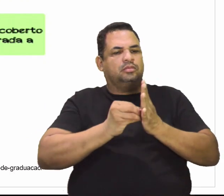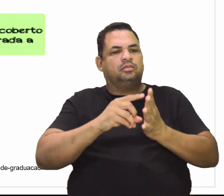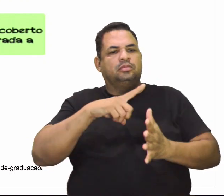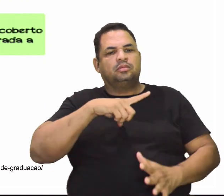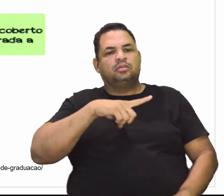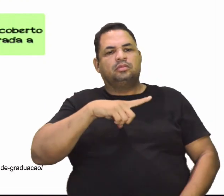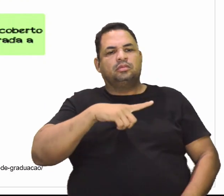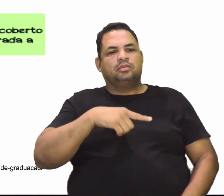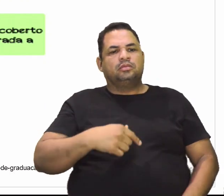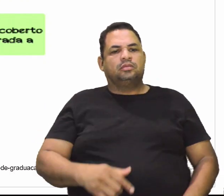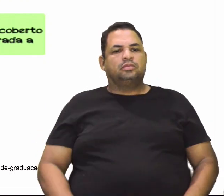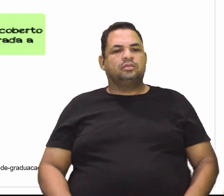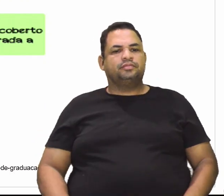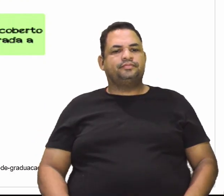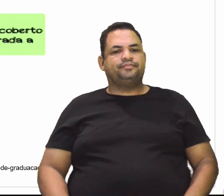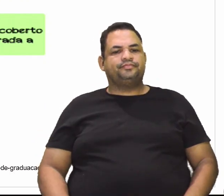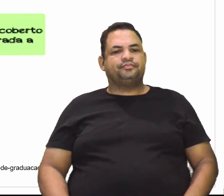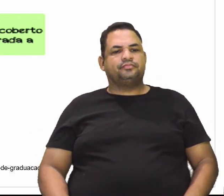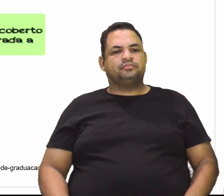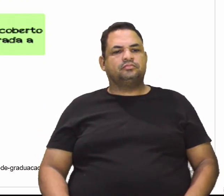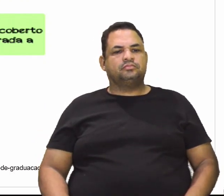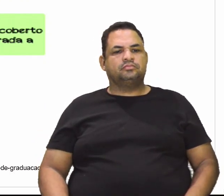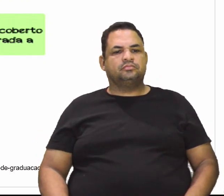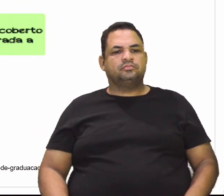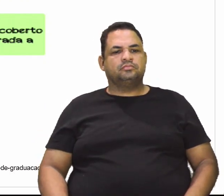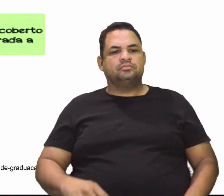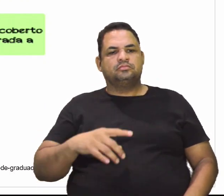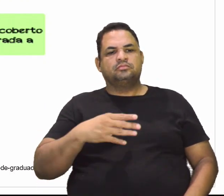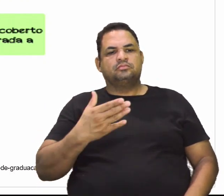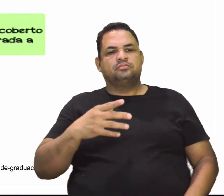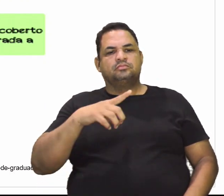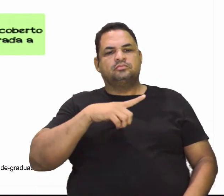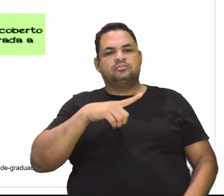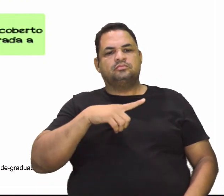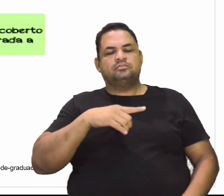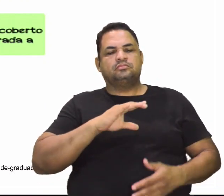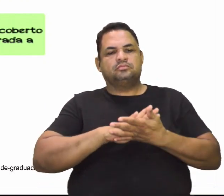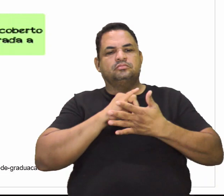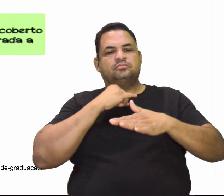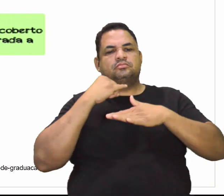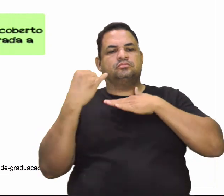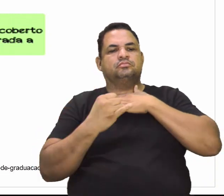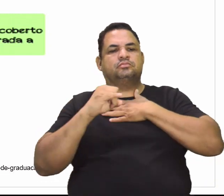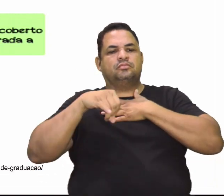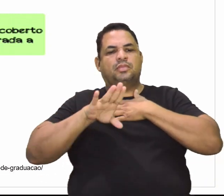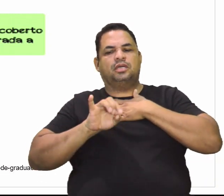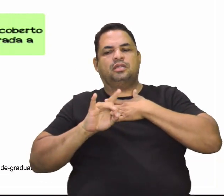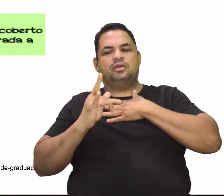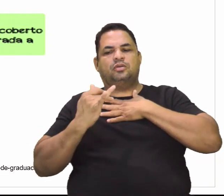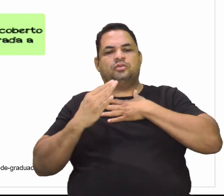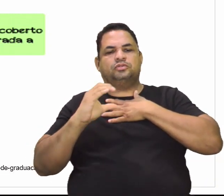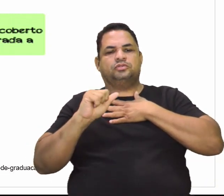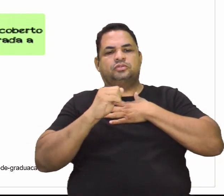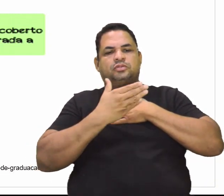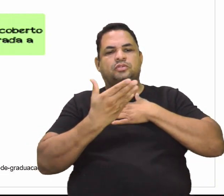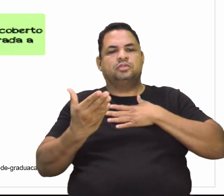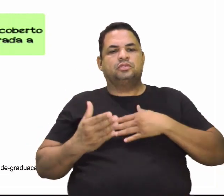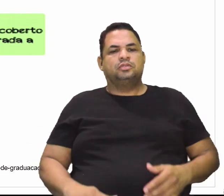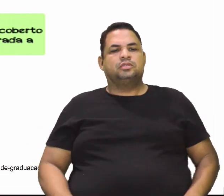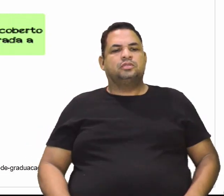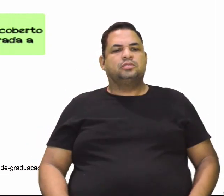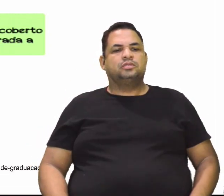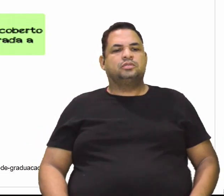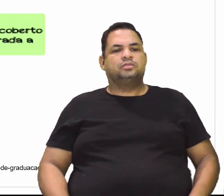Terra Preta. Seus sítios, os tesos da ilha de Marajó, os magautos aí,